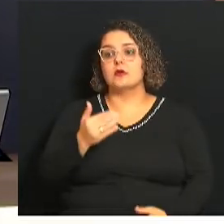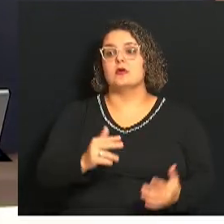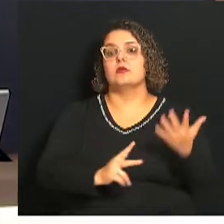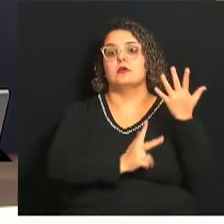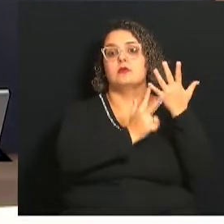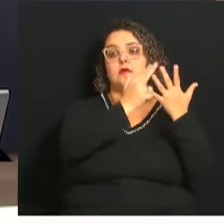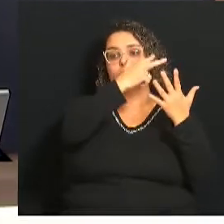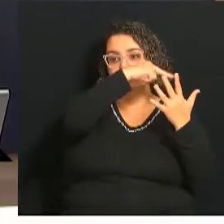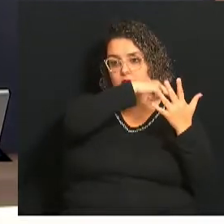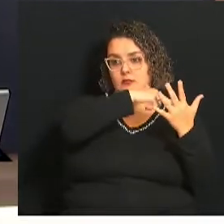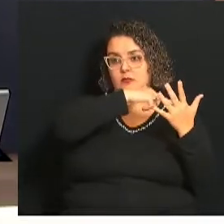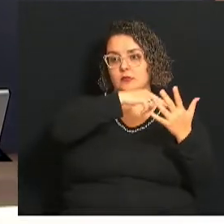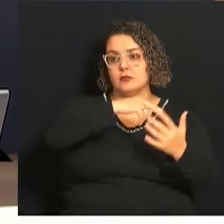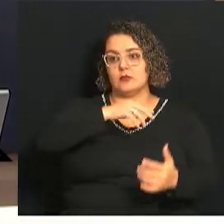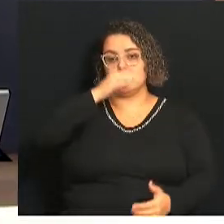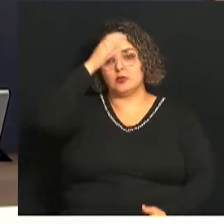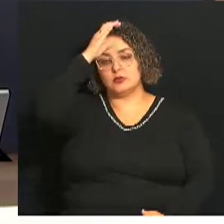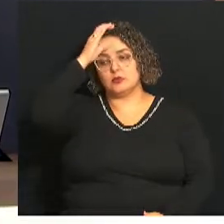por um munícipe?